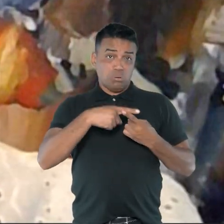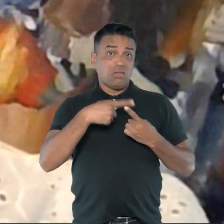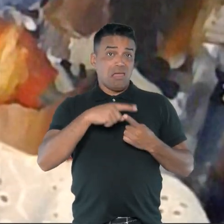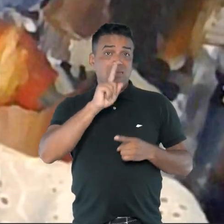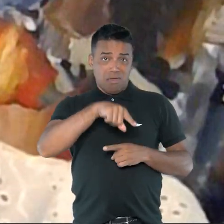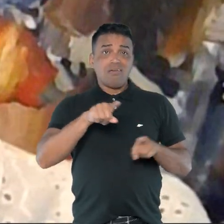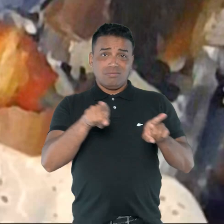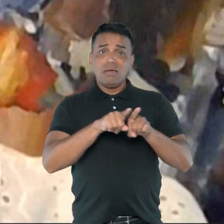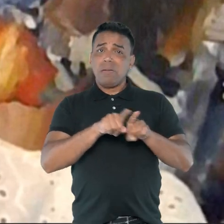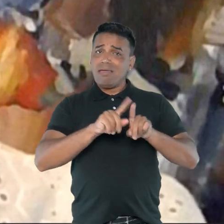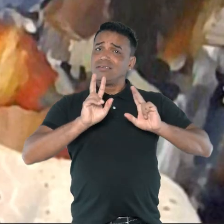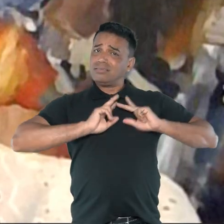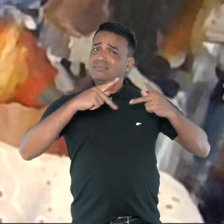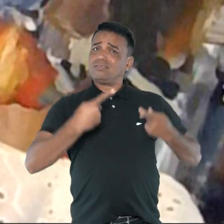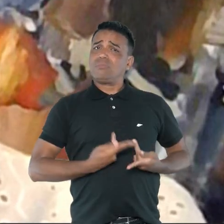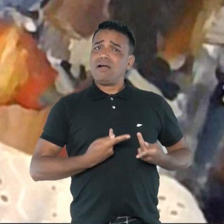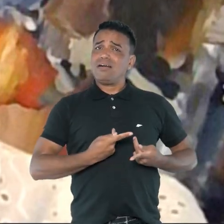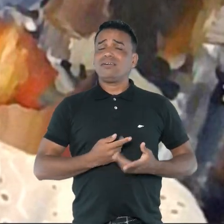ser humano, porque